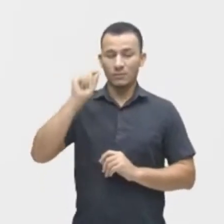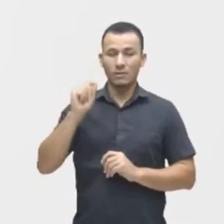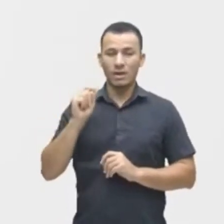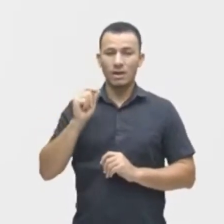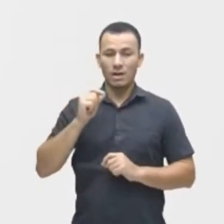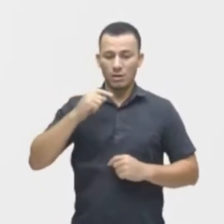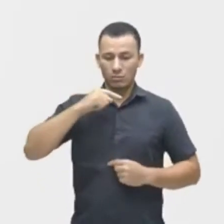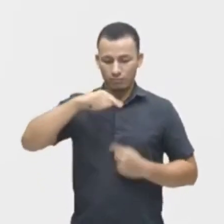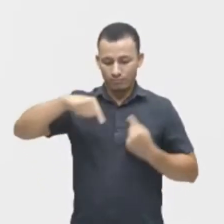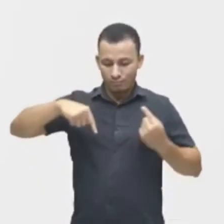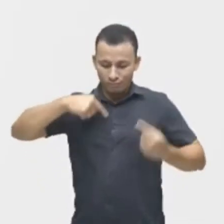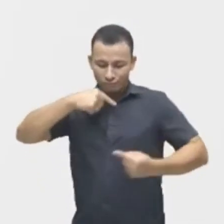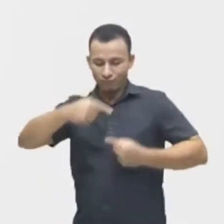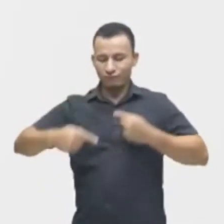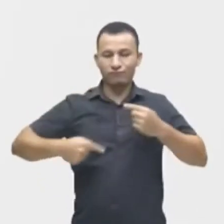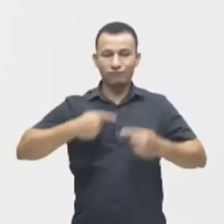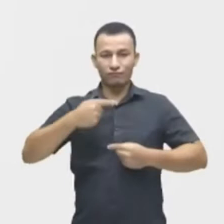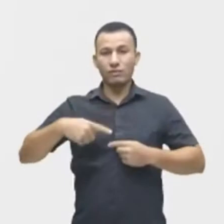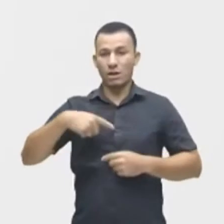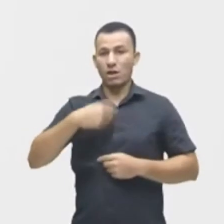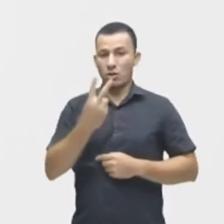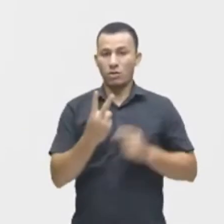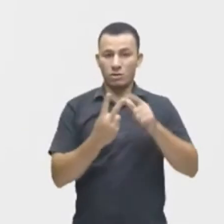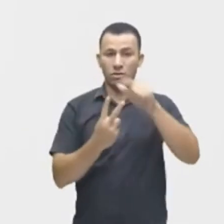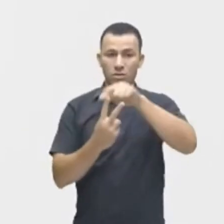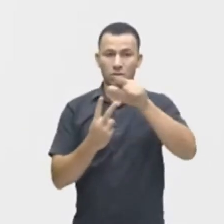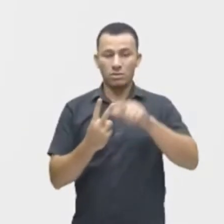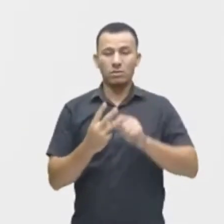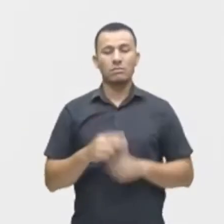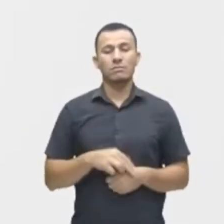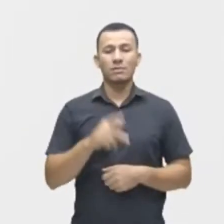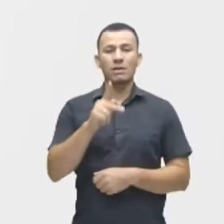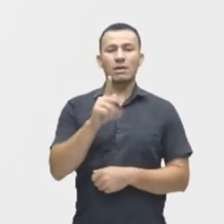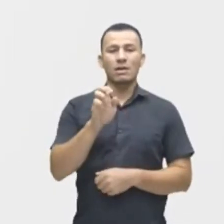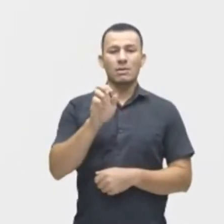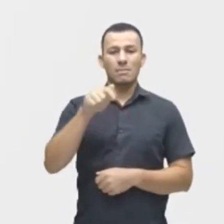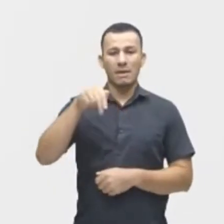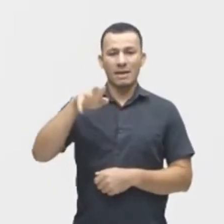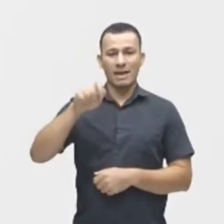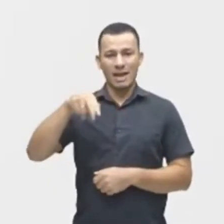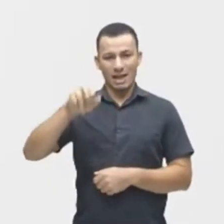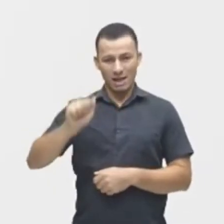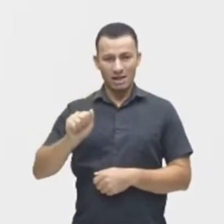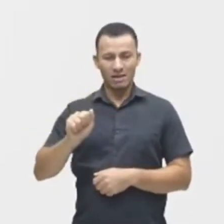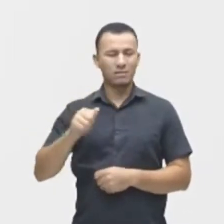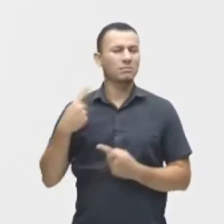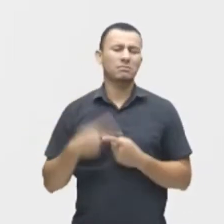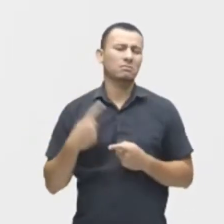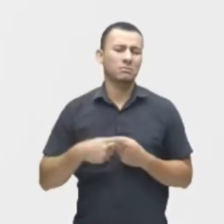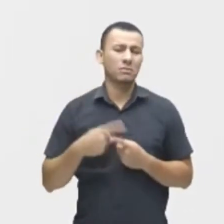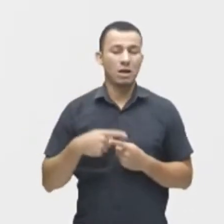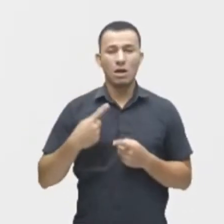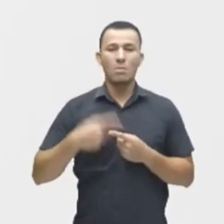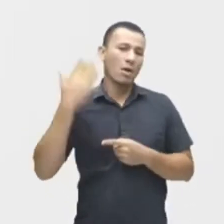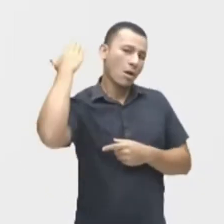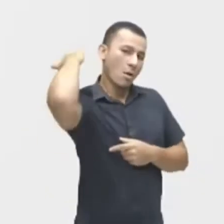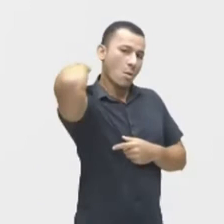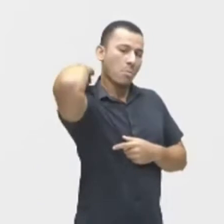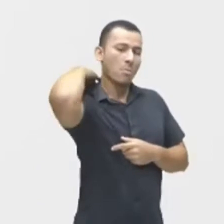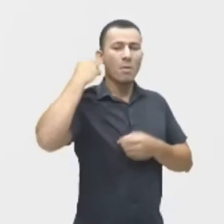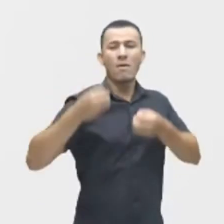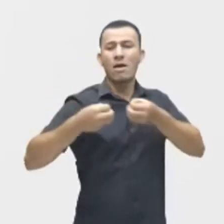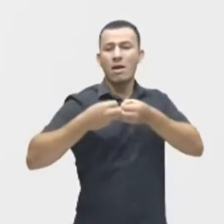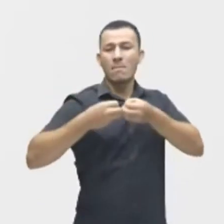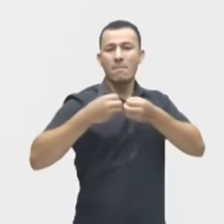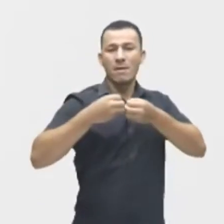sangue, eu tenho pequena circulação, tá bom? Por que é pequena circulação? Porque o pulmão não está bem próximo